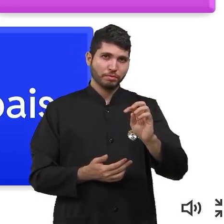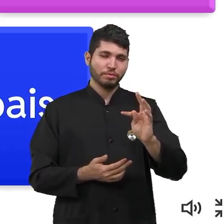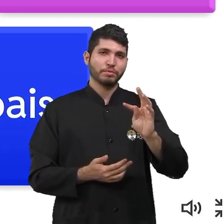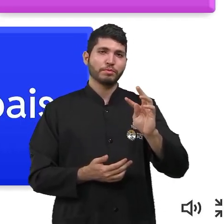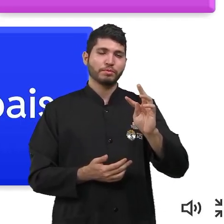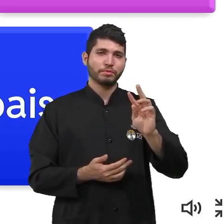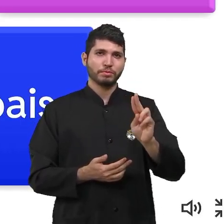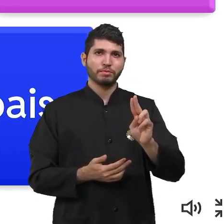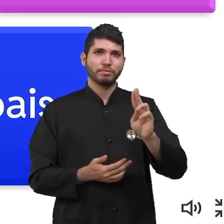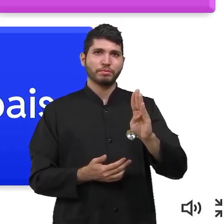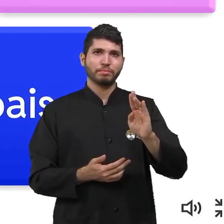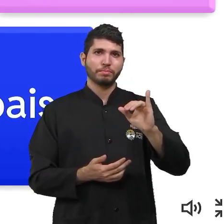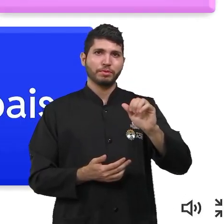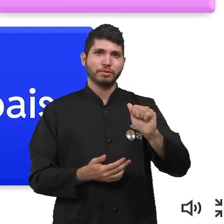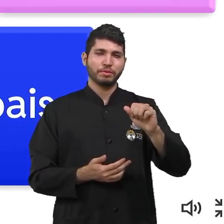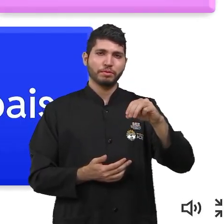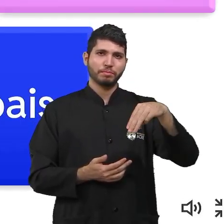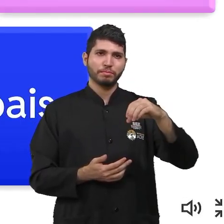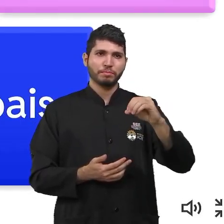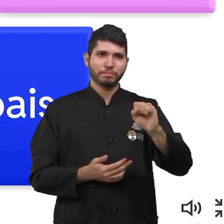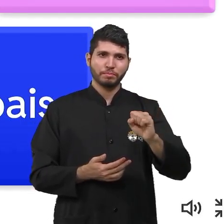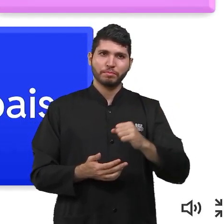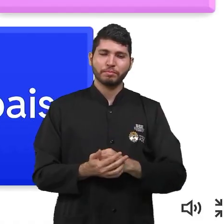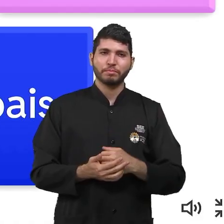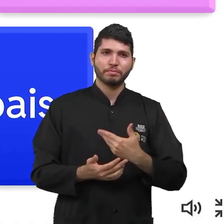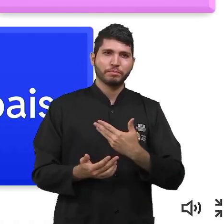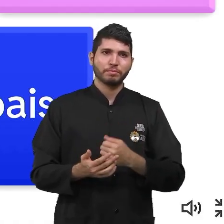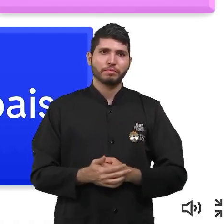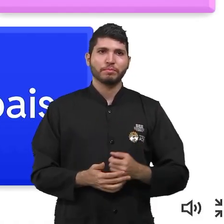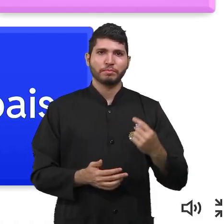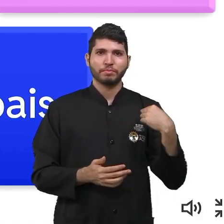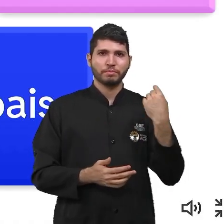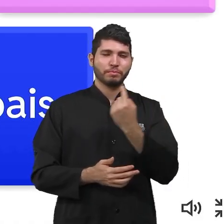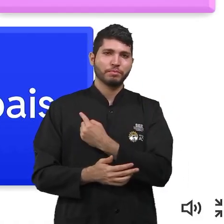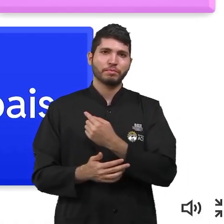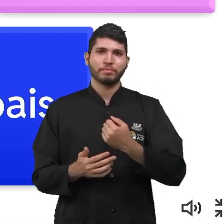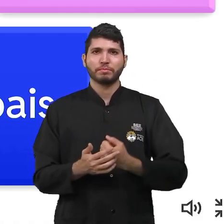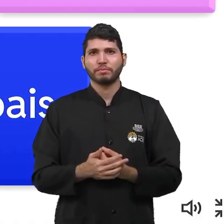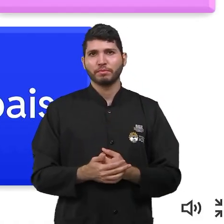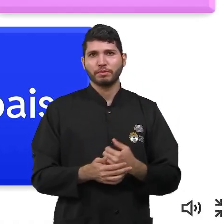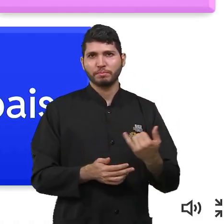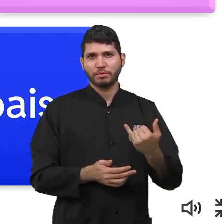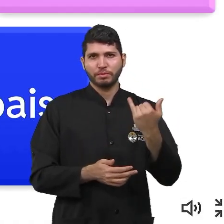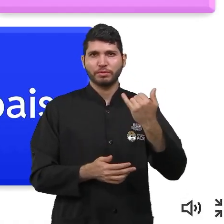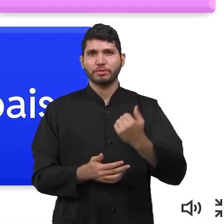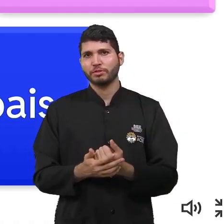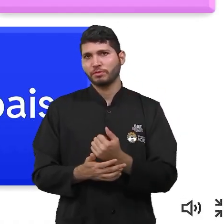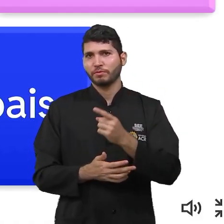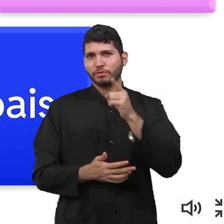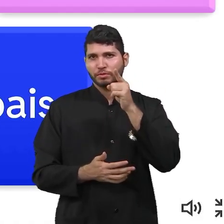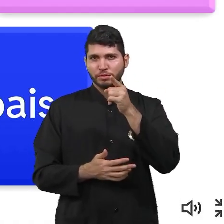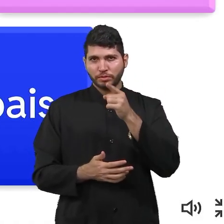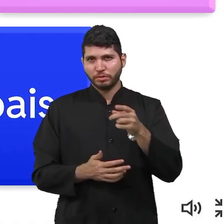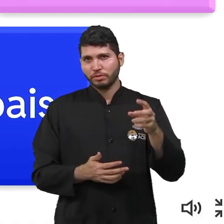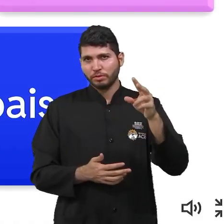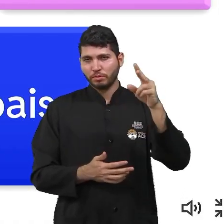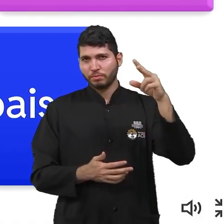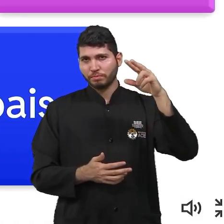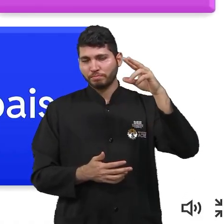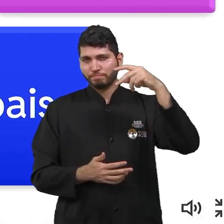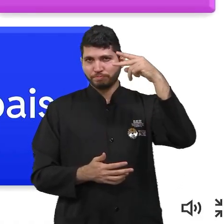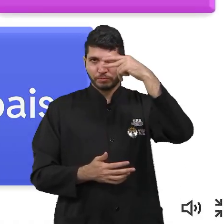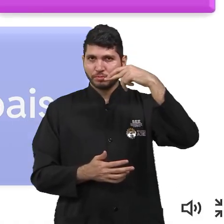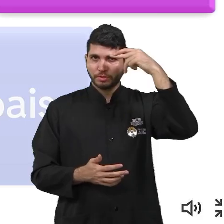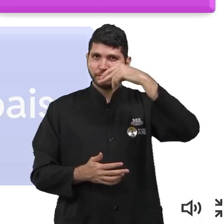Nosotros estábamos muito tristes. Aí tem que fazer, a dica é pegar aquela tabela, tá, pessoal? Aquela tabela que a gente viu lá